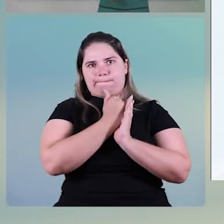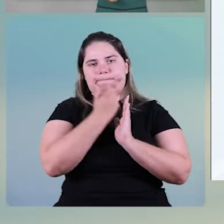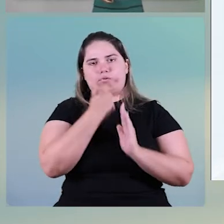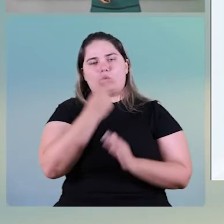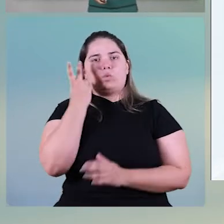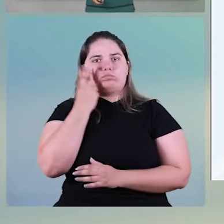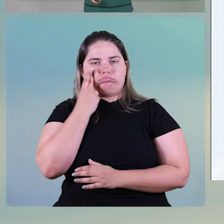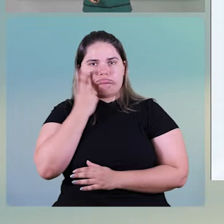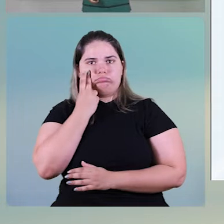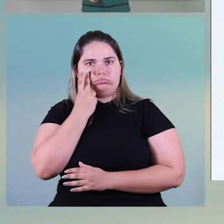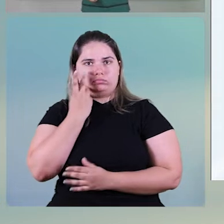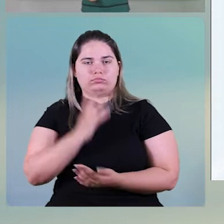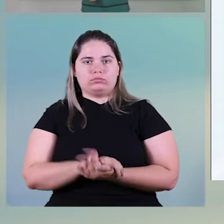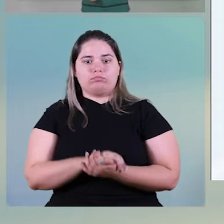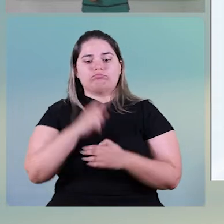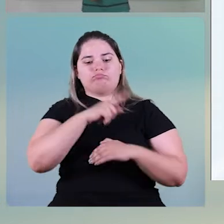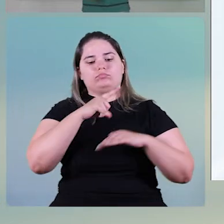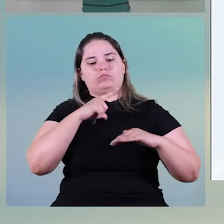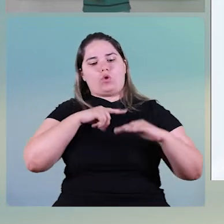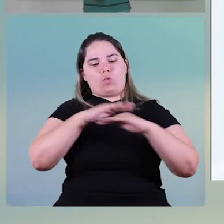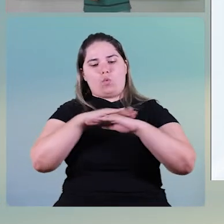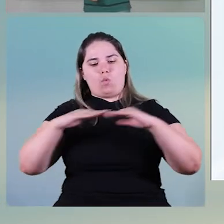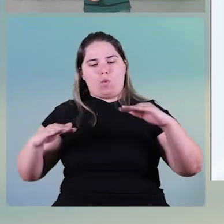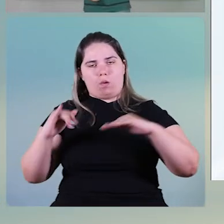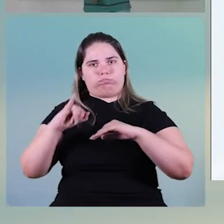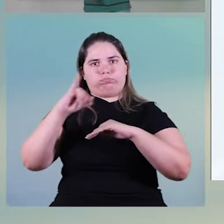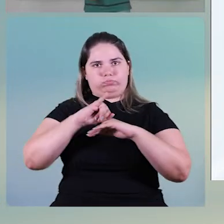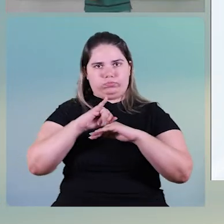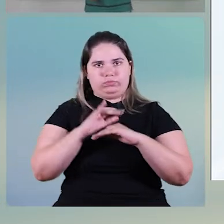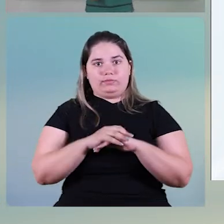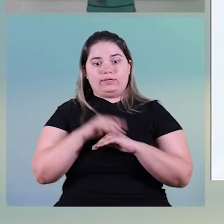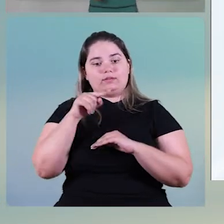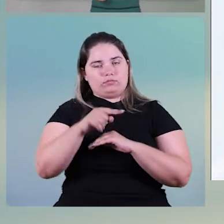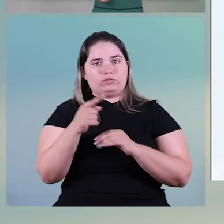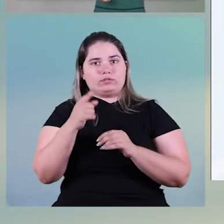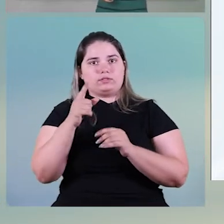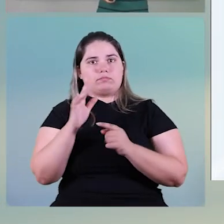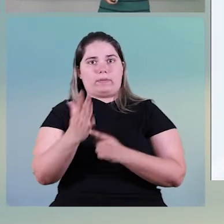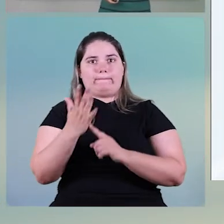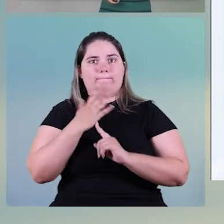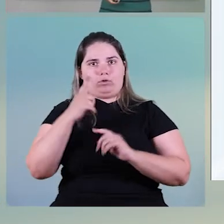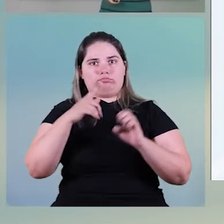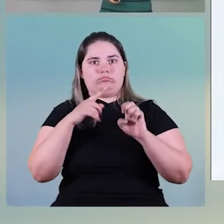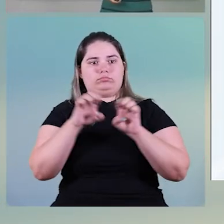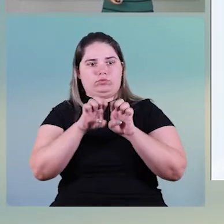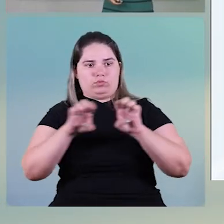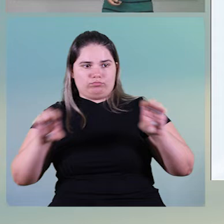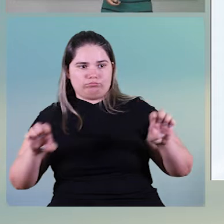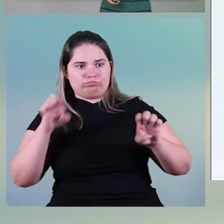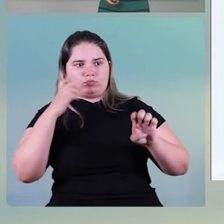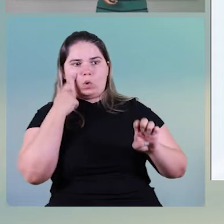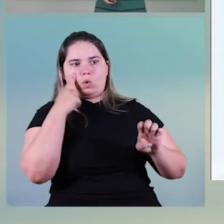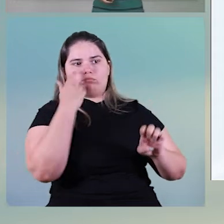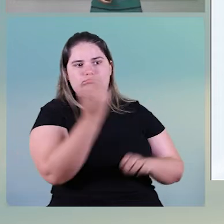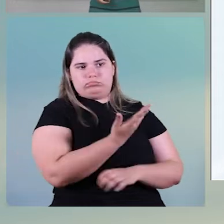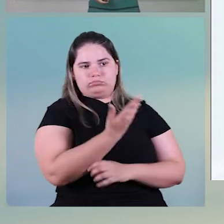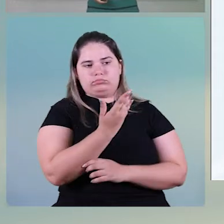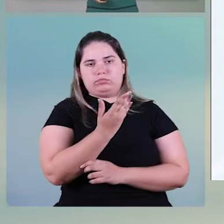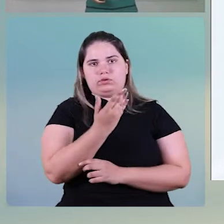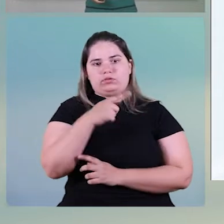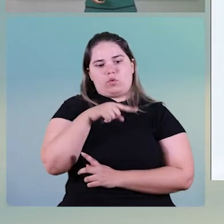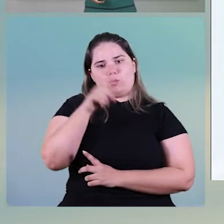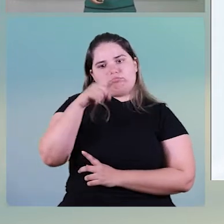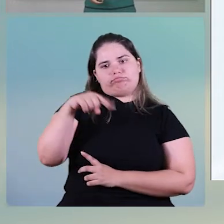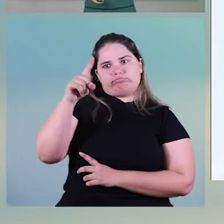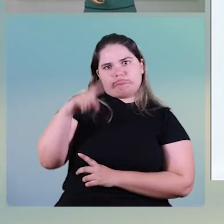proporcional à normal, exercida pela superfície de apoio, que é dada pela equação μ estático vezes a normal,